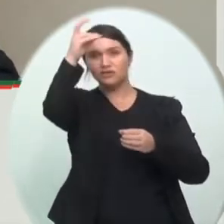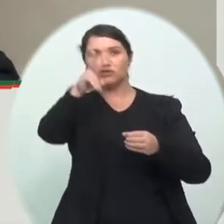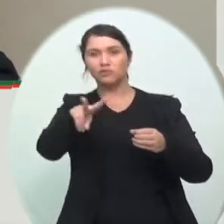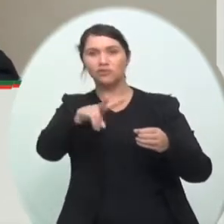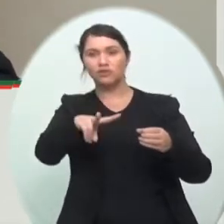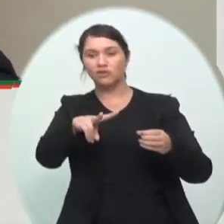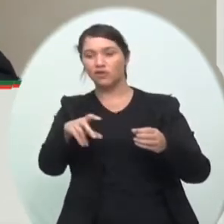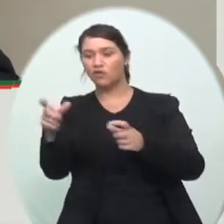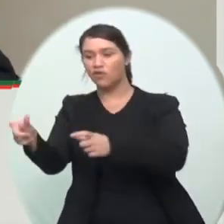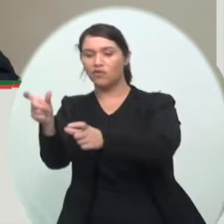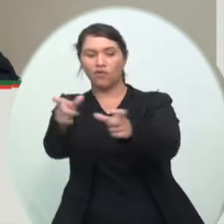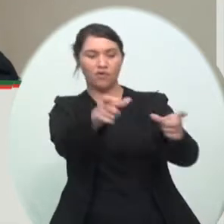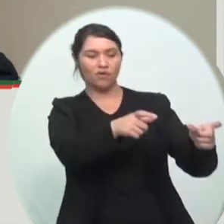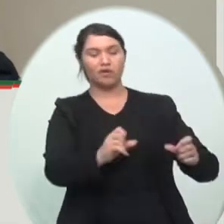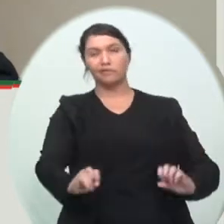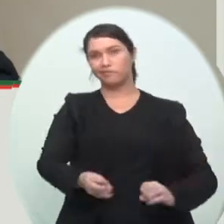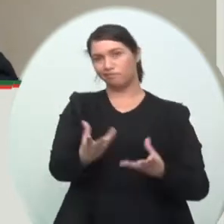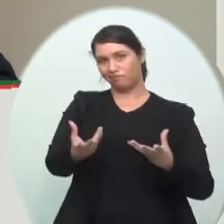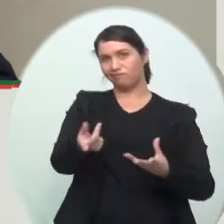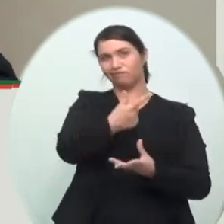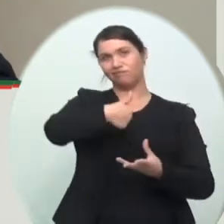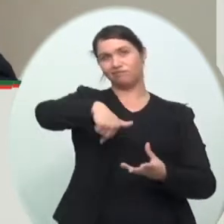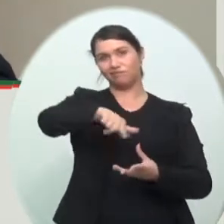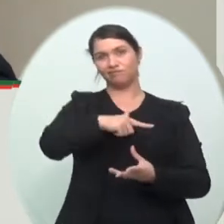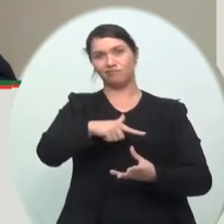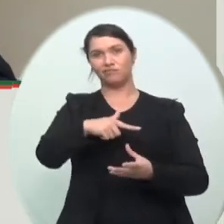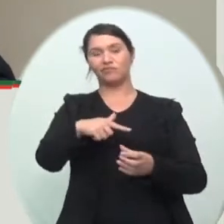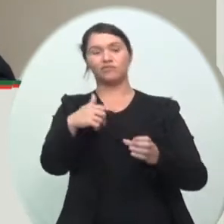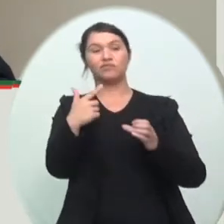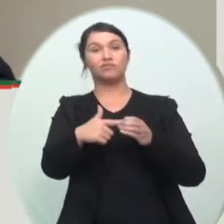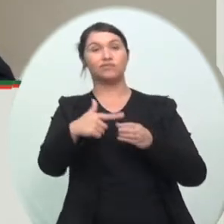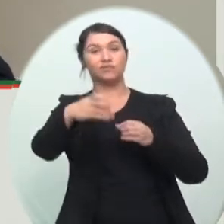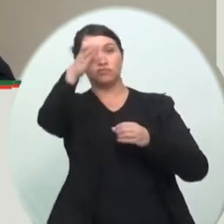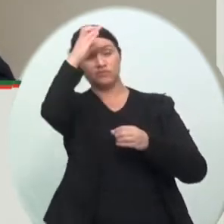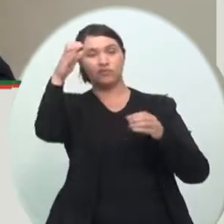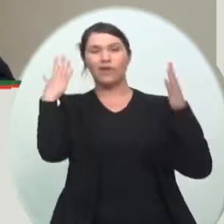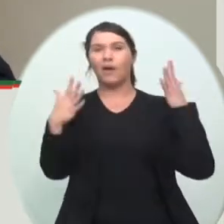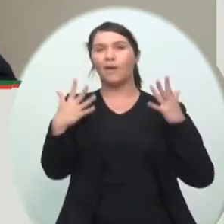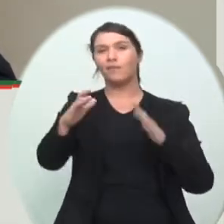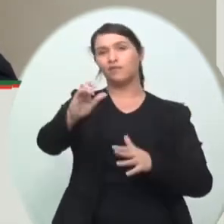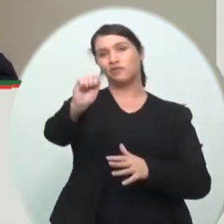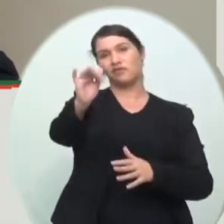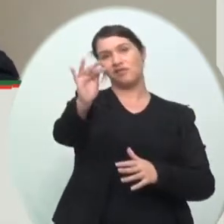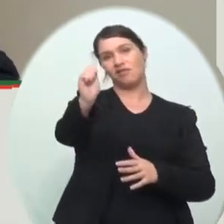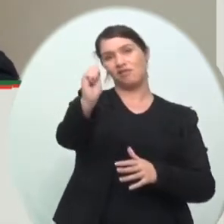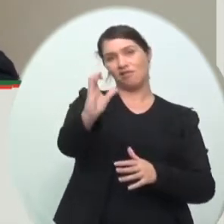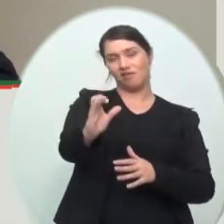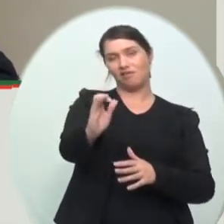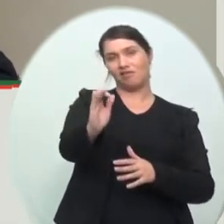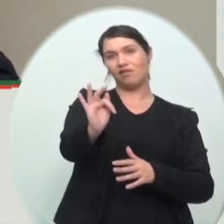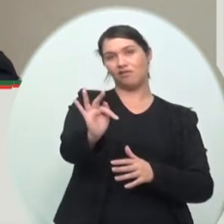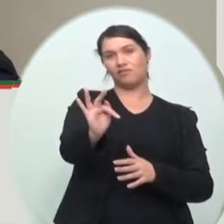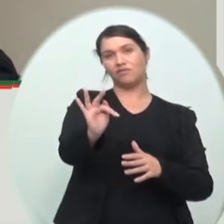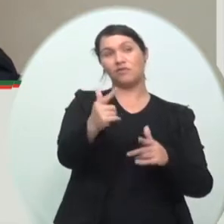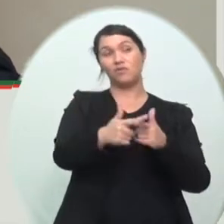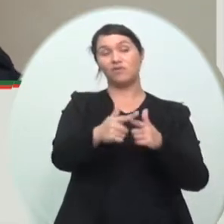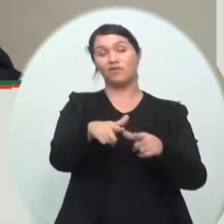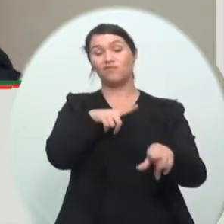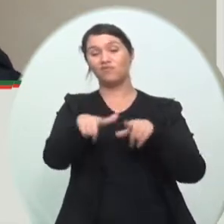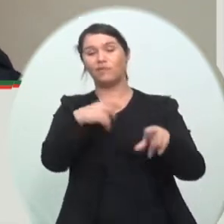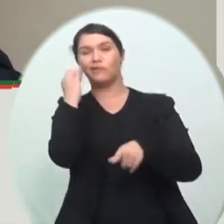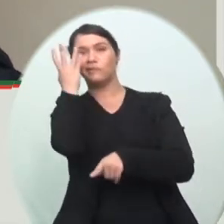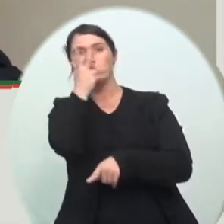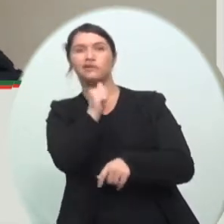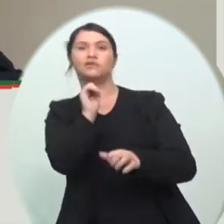Criciúma aplaude por todo o trabalho que a ACAF vem fazendo em prol daquelas pessoas menos favorecidas. Por isso,